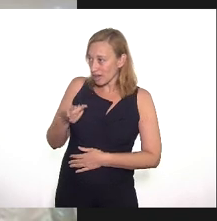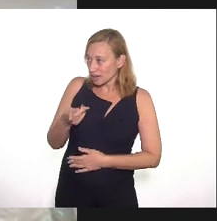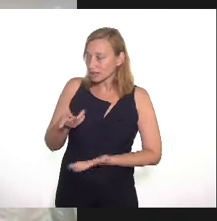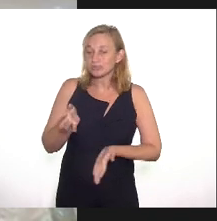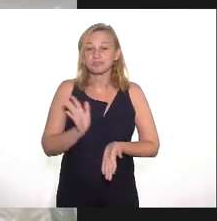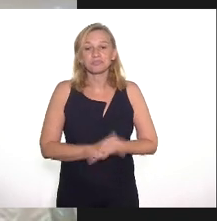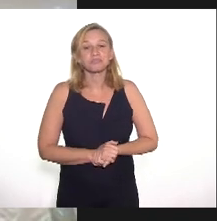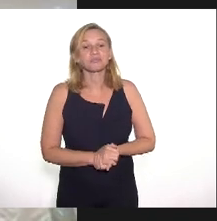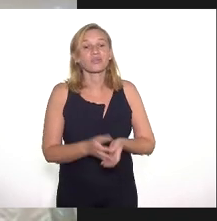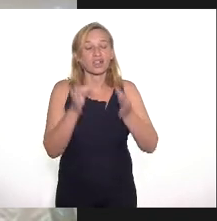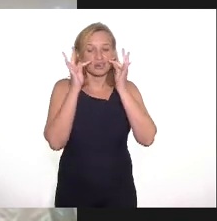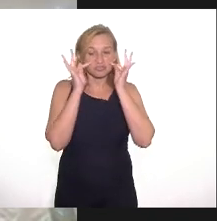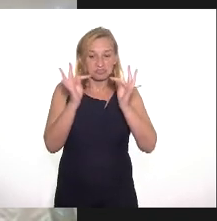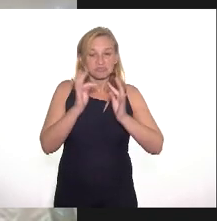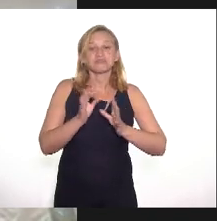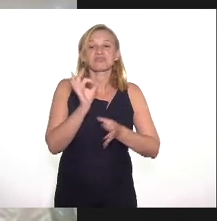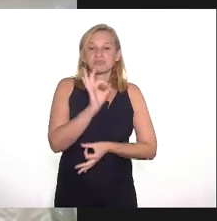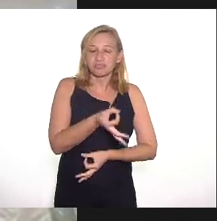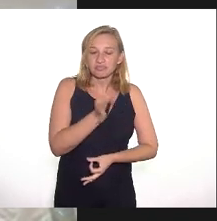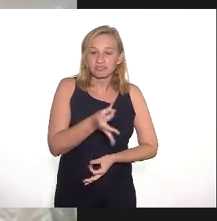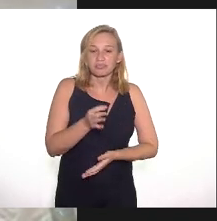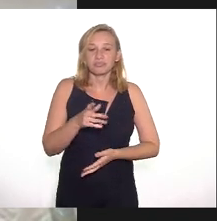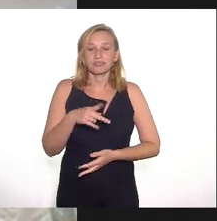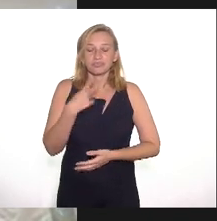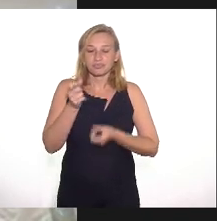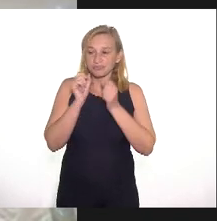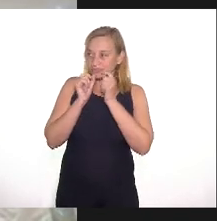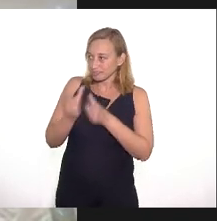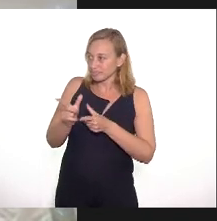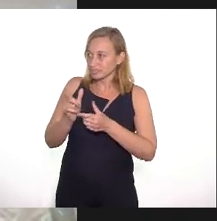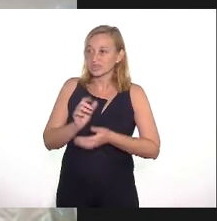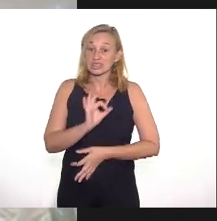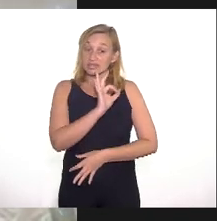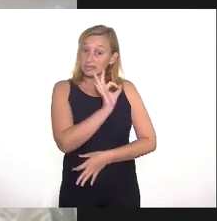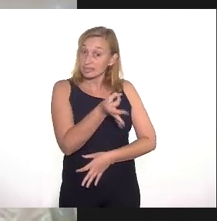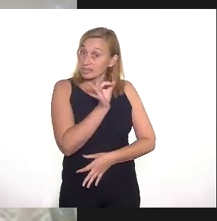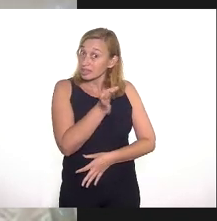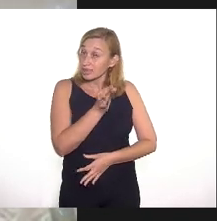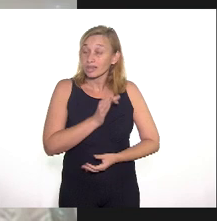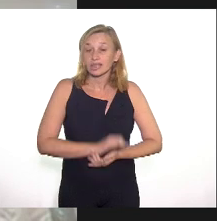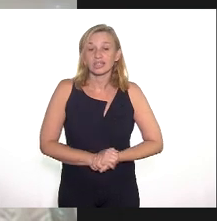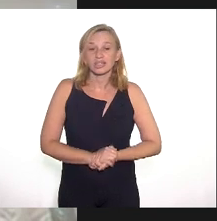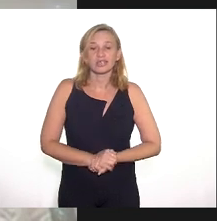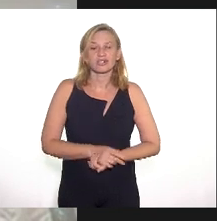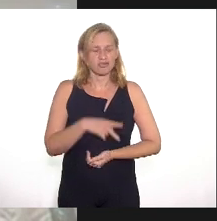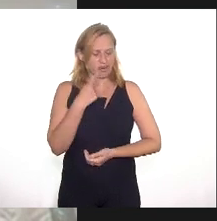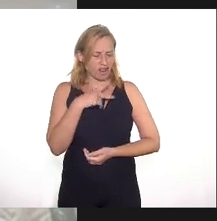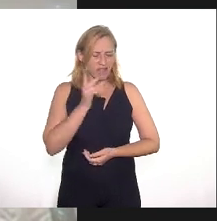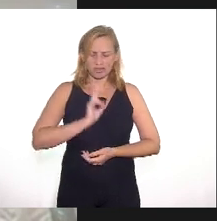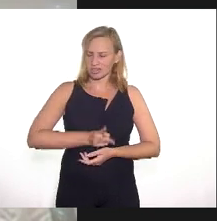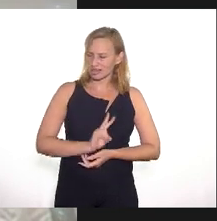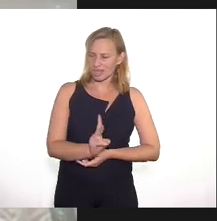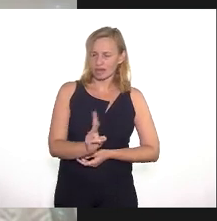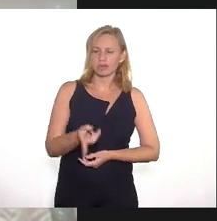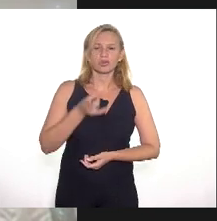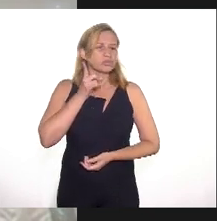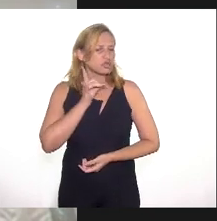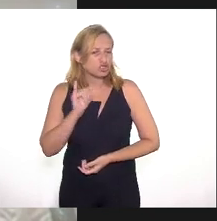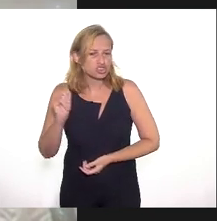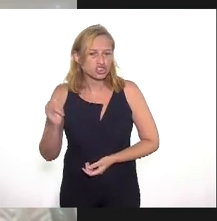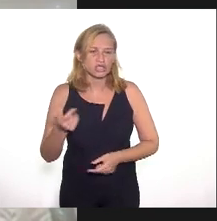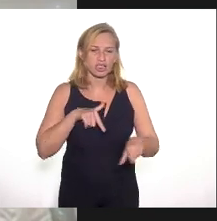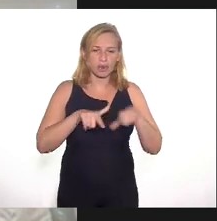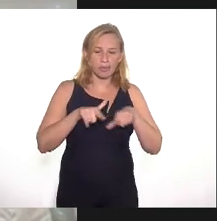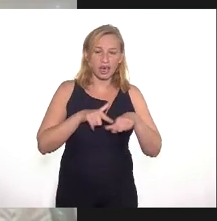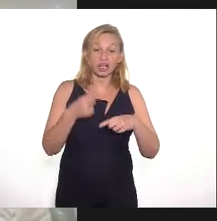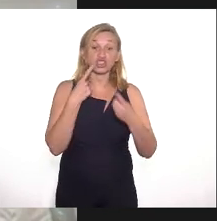esse testemunho justamente para fazer uma crítica. Obviamente que eu tenho falado sempre, desde o primeiro dia de mandato, que